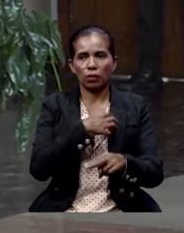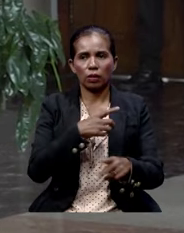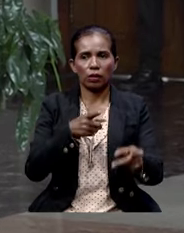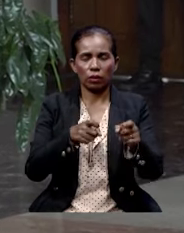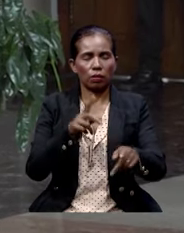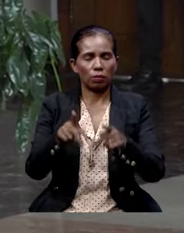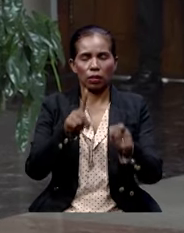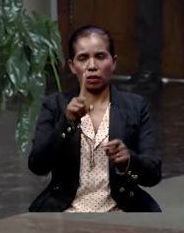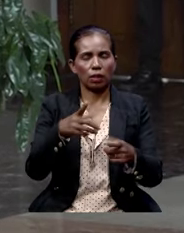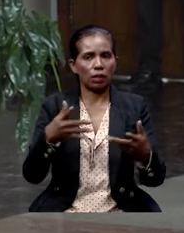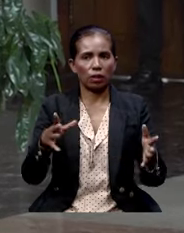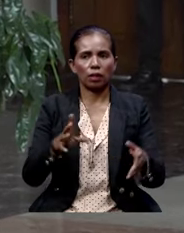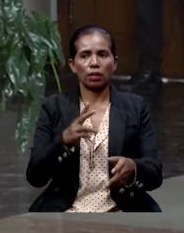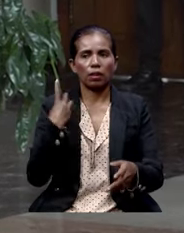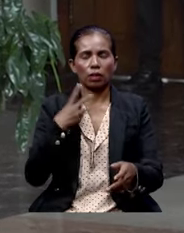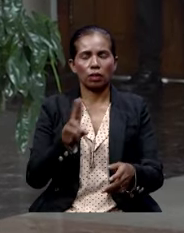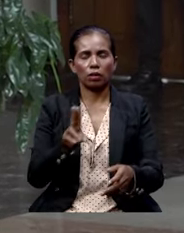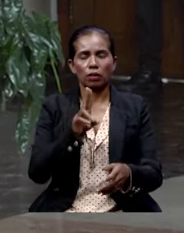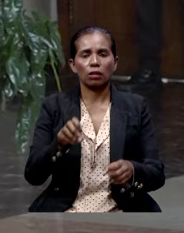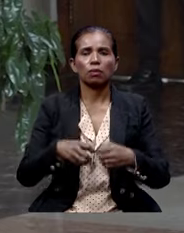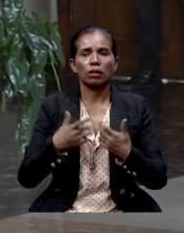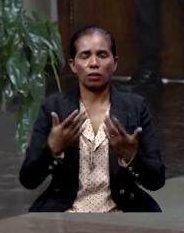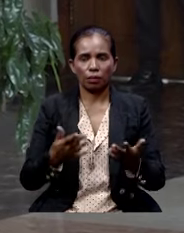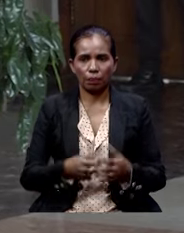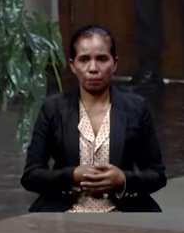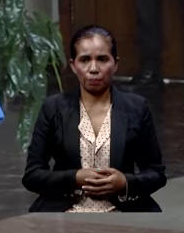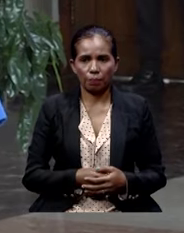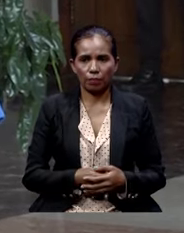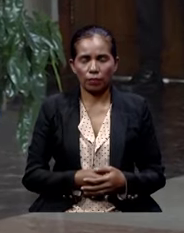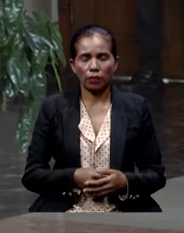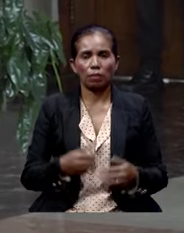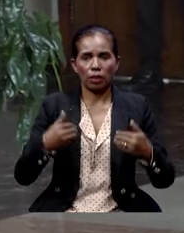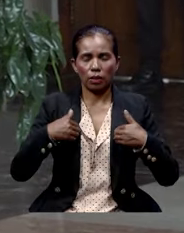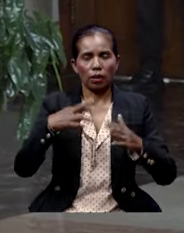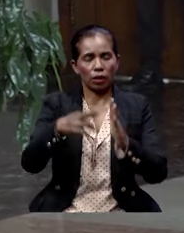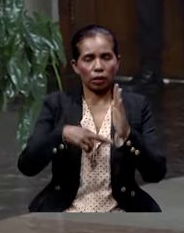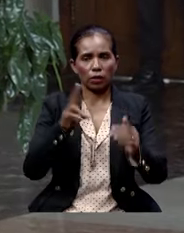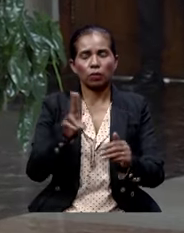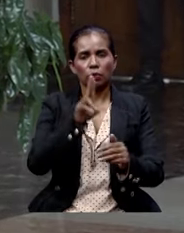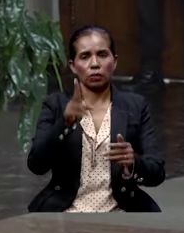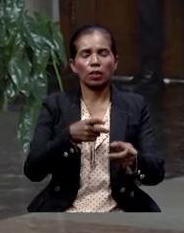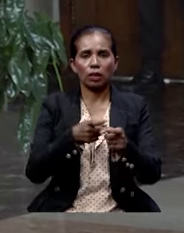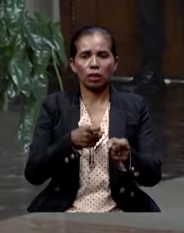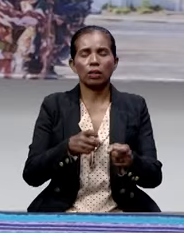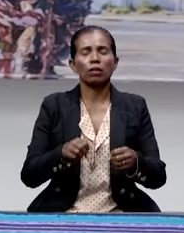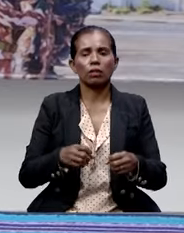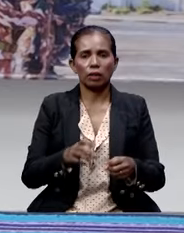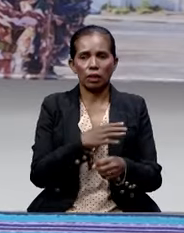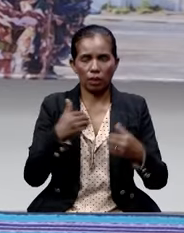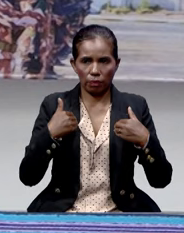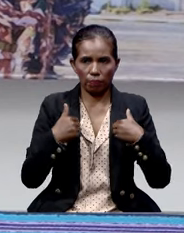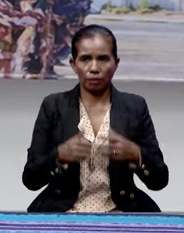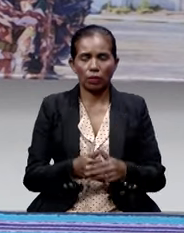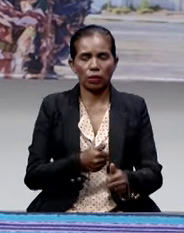ema nalaya. Mas kila te ita utiliza nian uensa. Tamba iha regras be usa be kilat niya na ita iha.